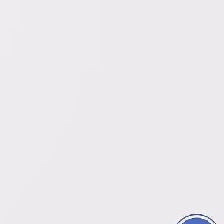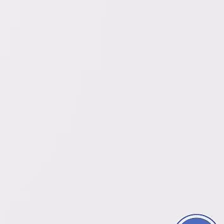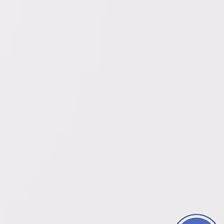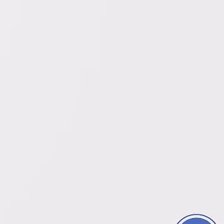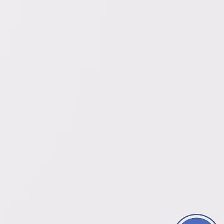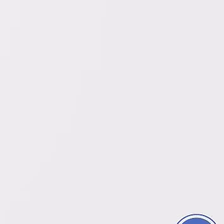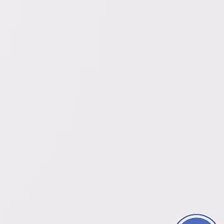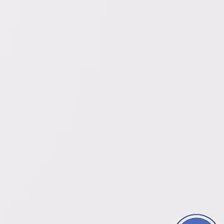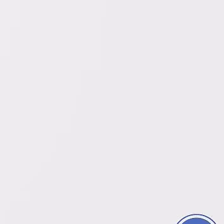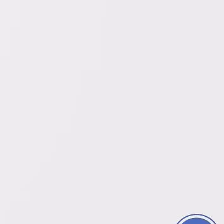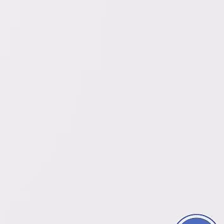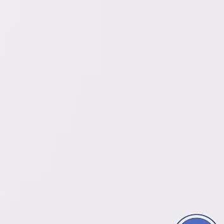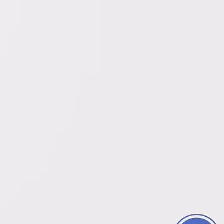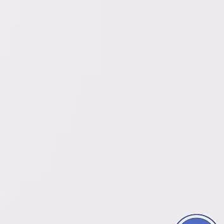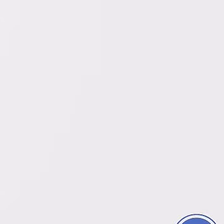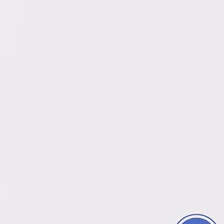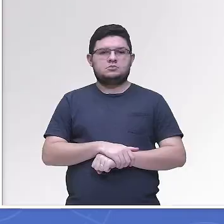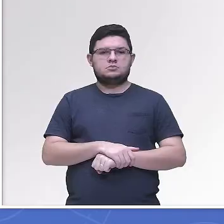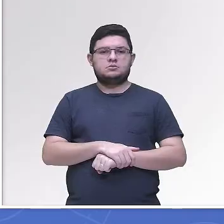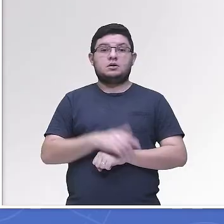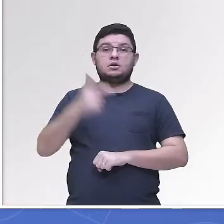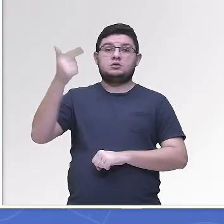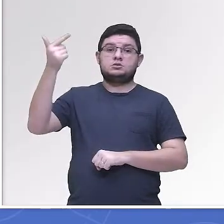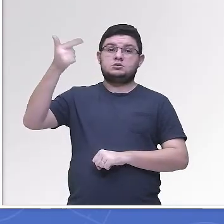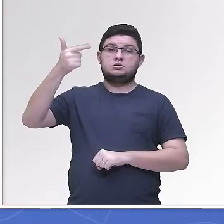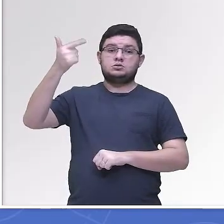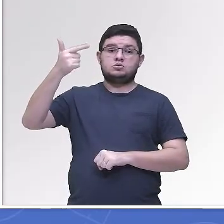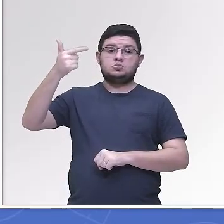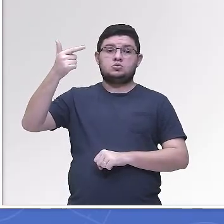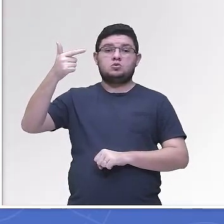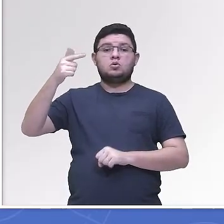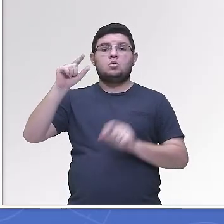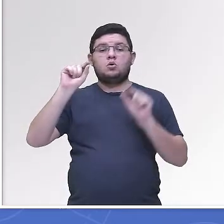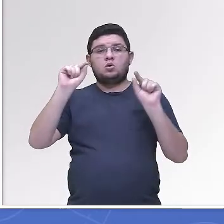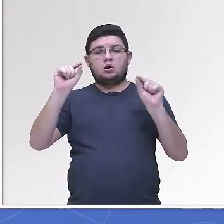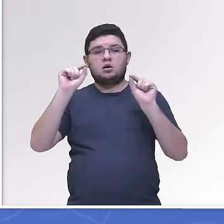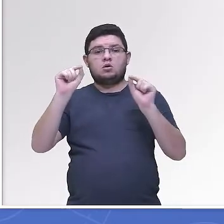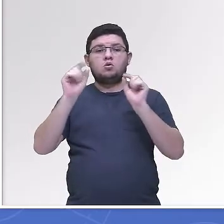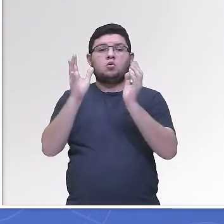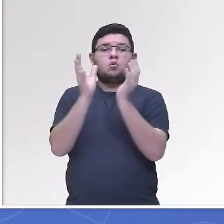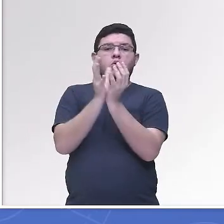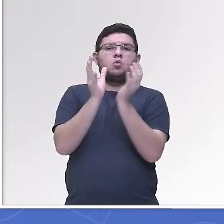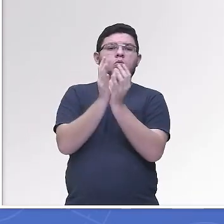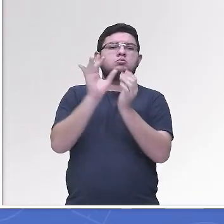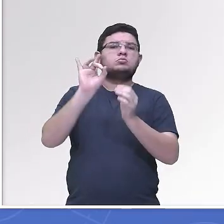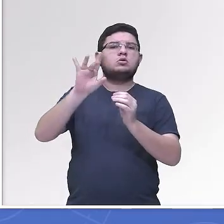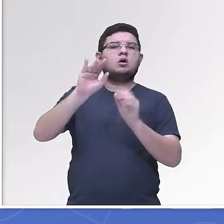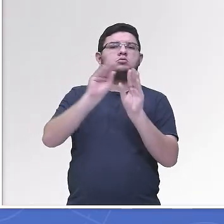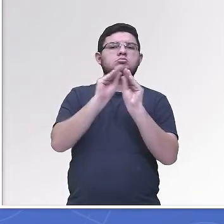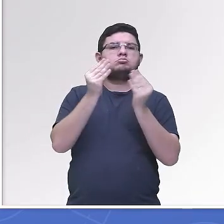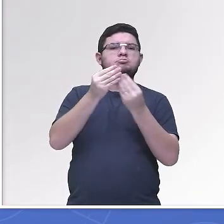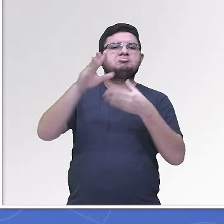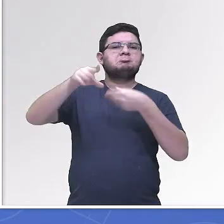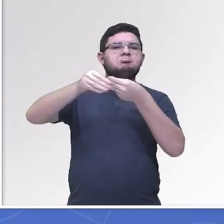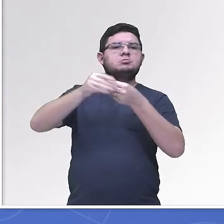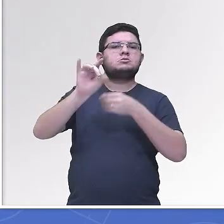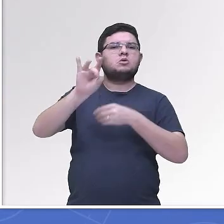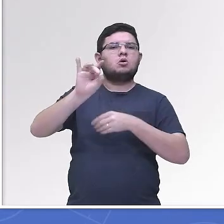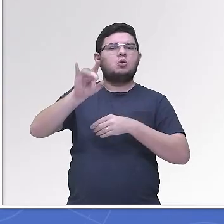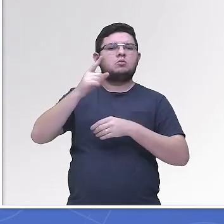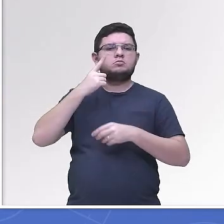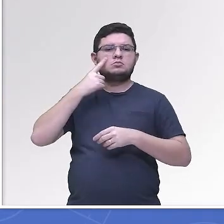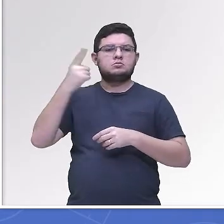Segunda questão. Em que grupo tem apenas substâncias compostas? Do mesmo jeitinho do exercício que a gente acabou de